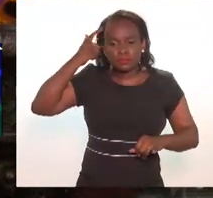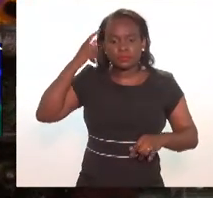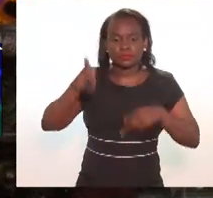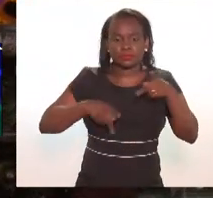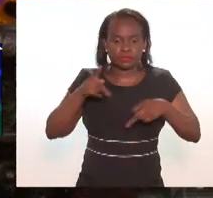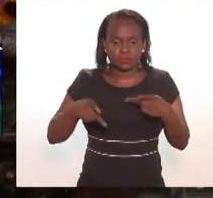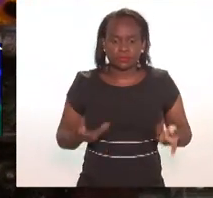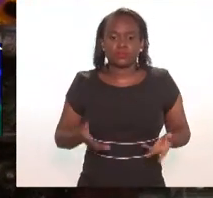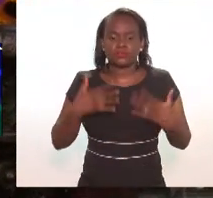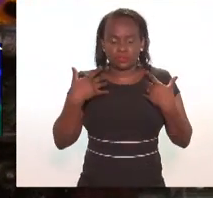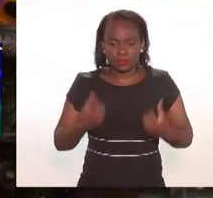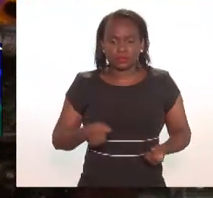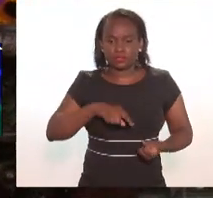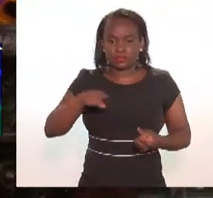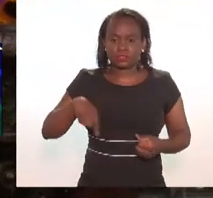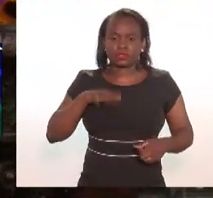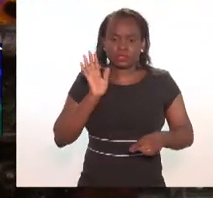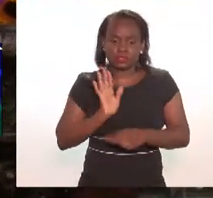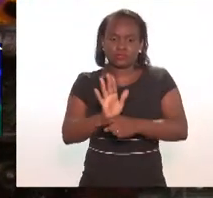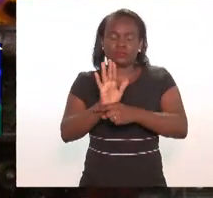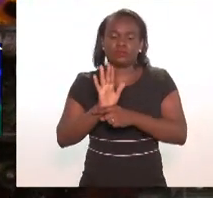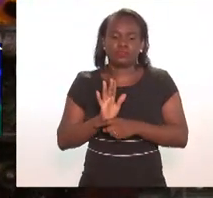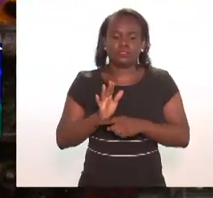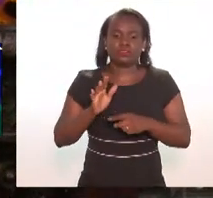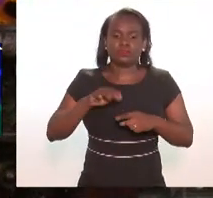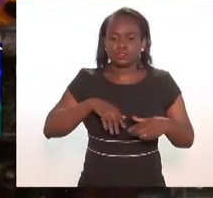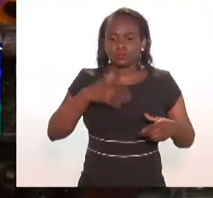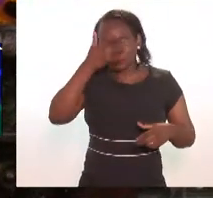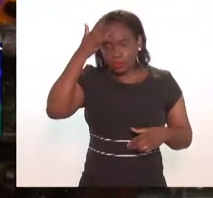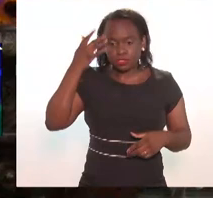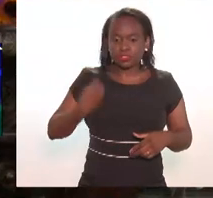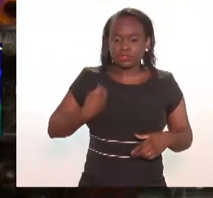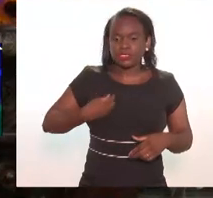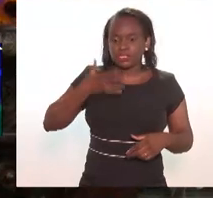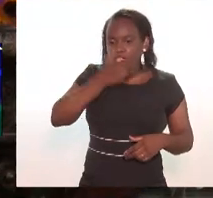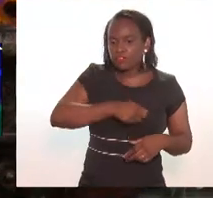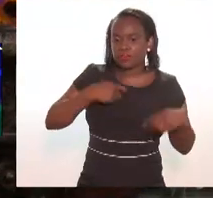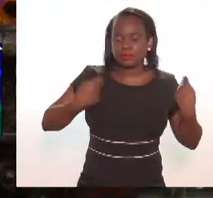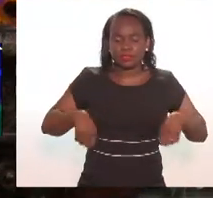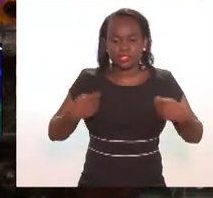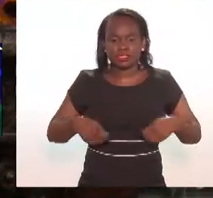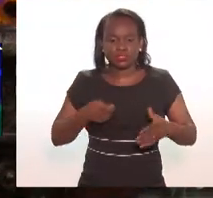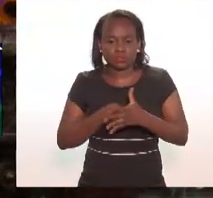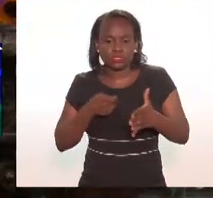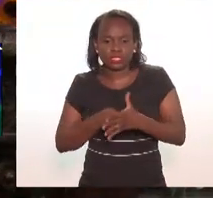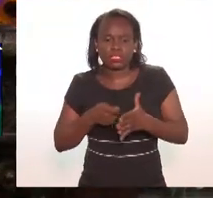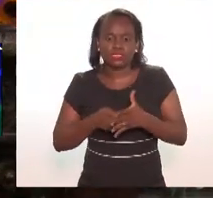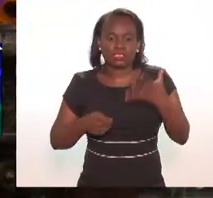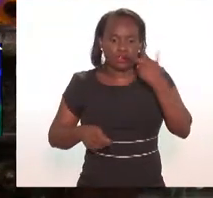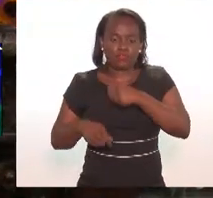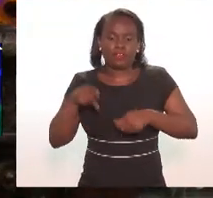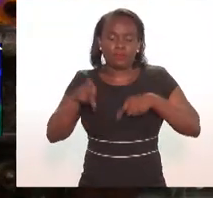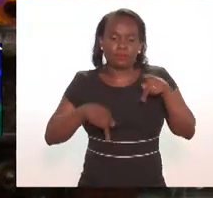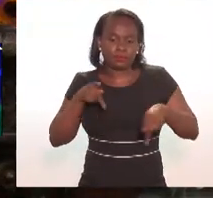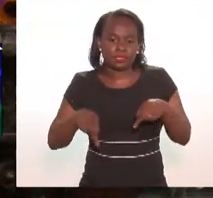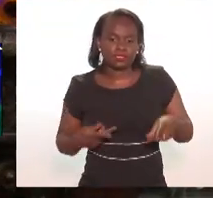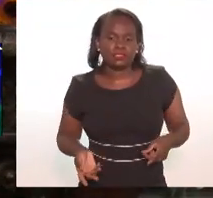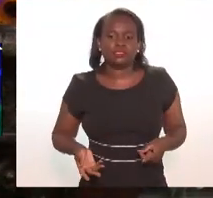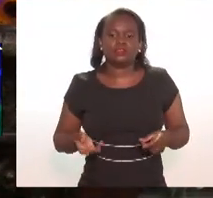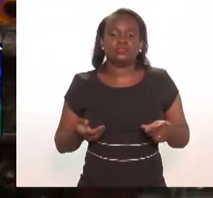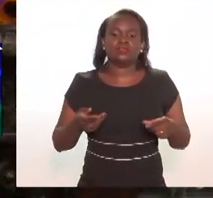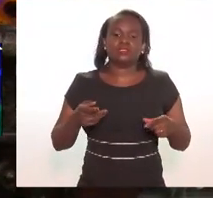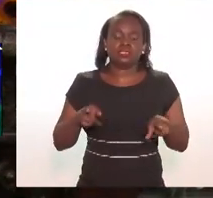Contem conosco nessa empreitada, vamos salvar vidas, vamos lutar para salvar a nossa população